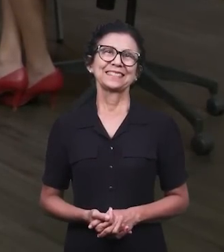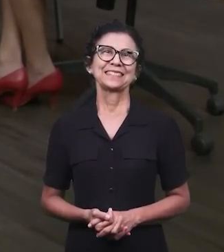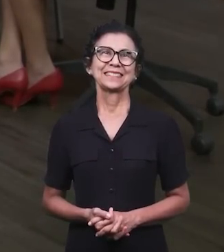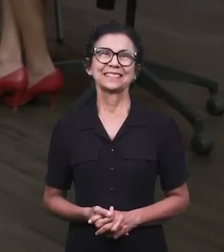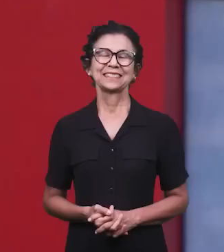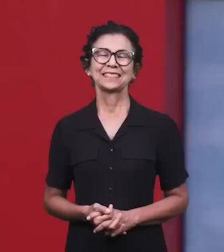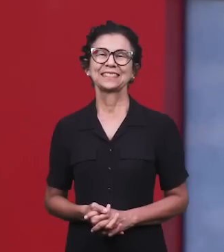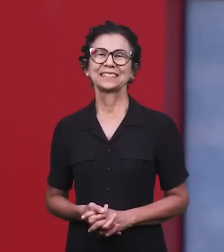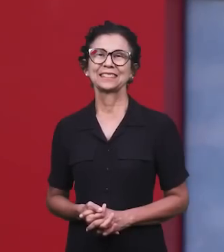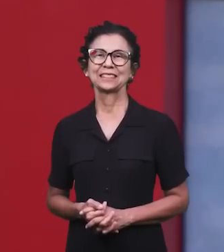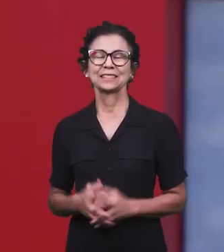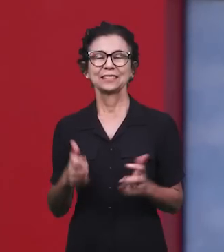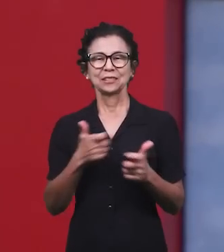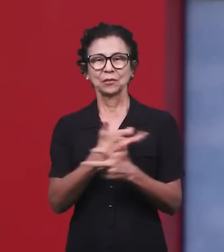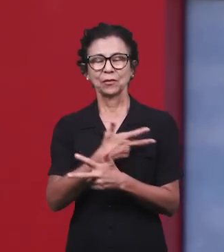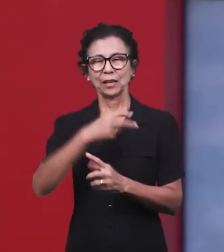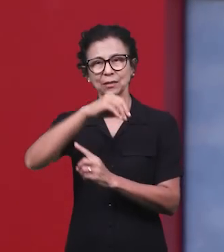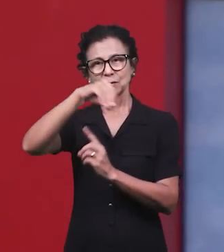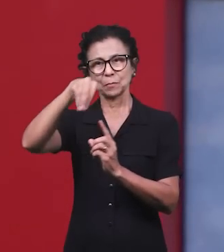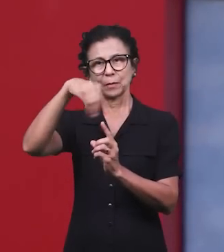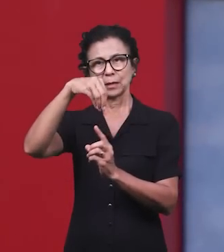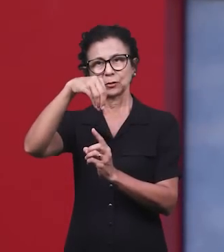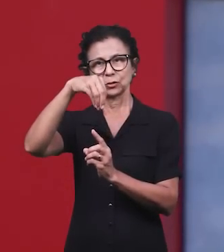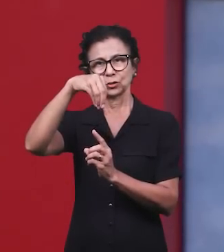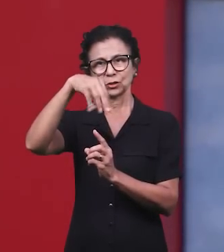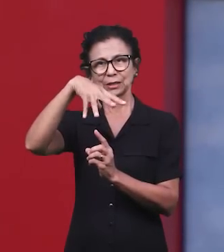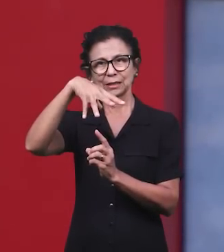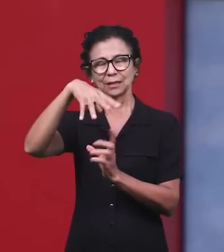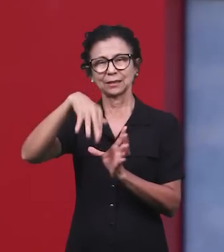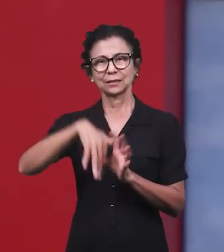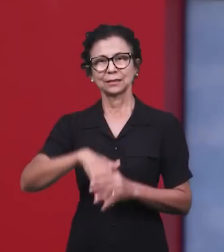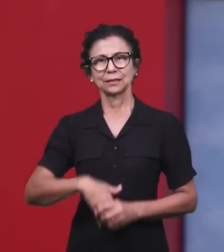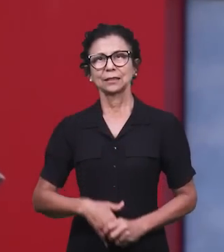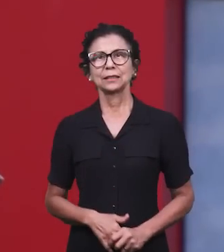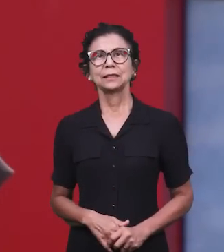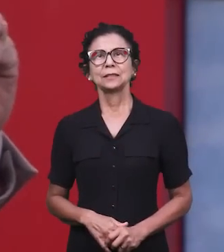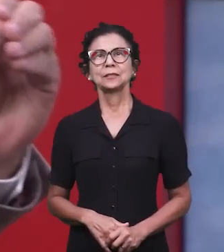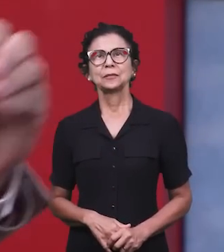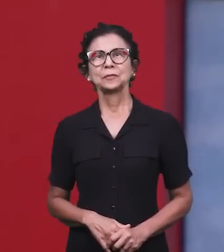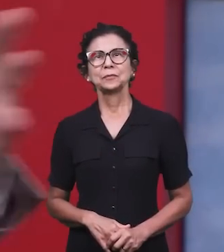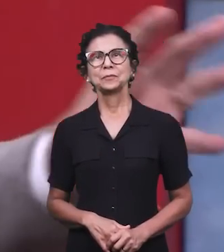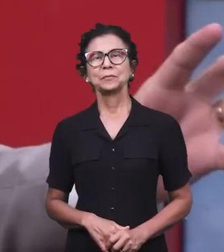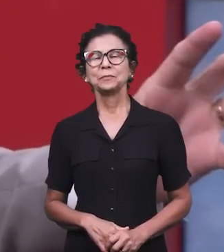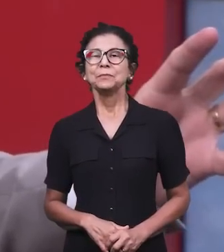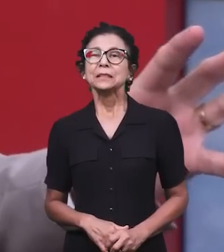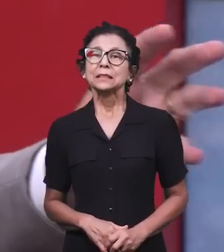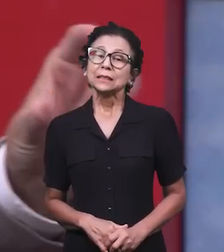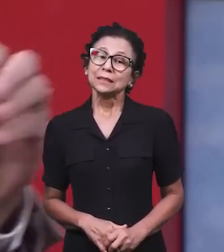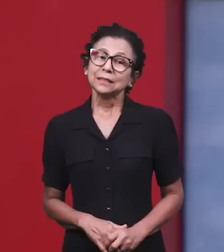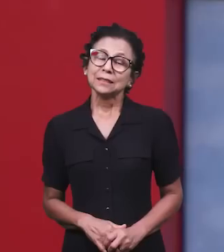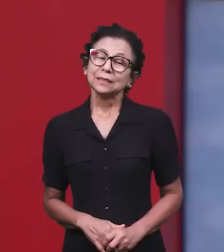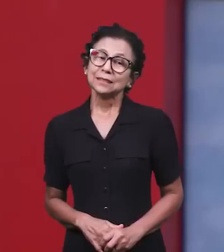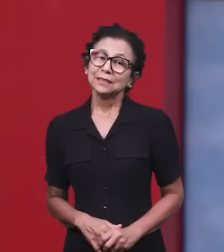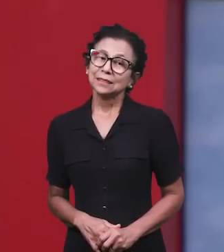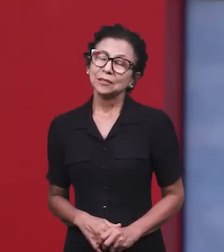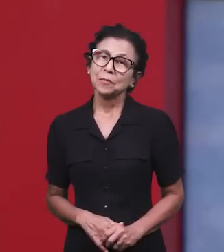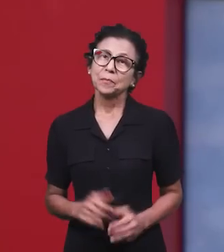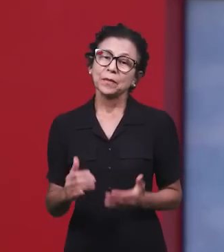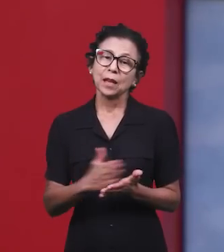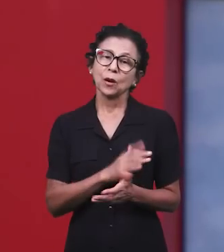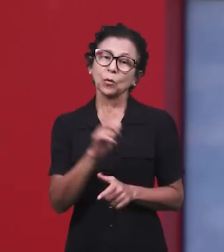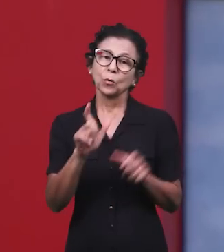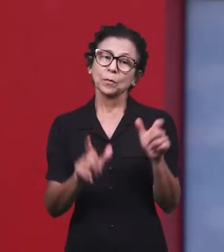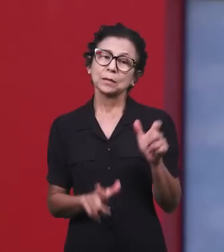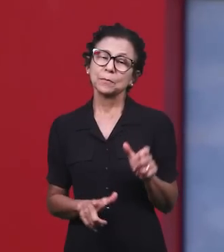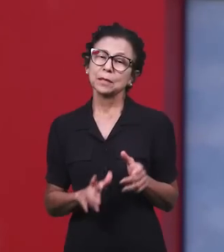tem uma coisa interessante, são vários, mas é muito comum o servo se identificar com um ou com o outro, né? Tem uns que é muito mais